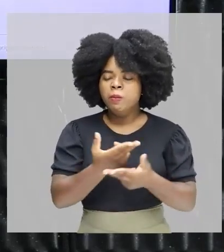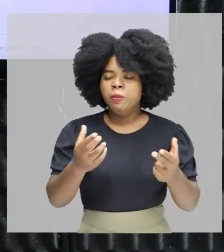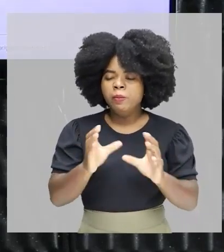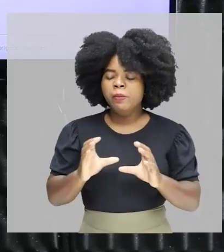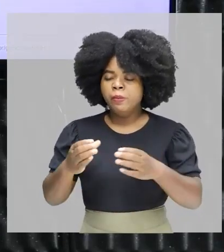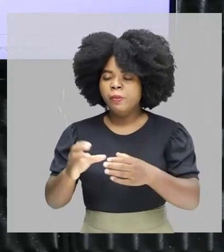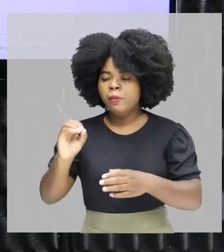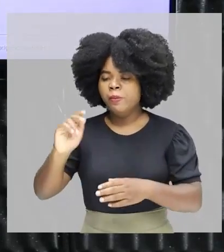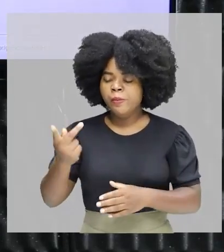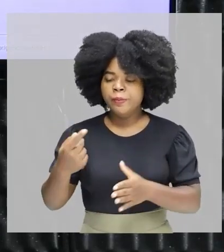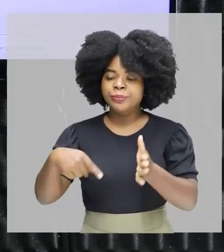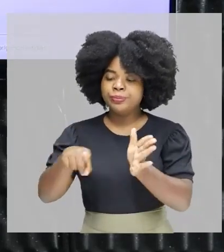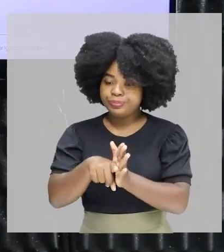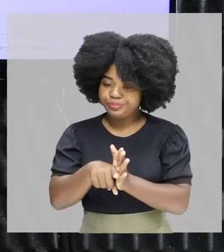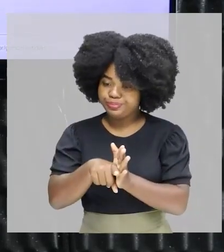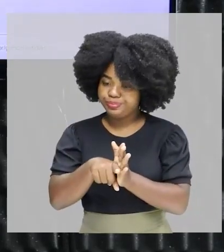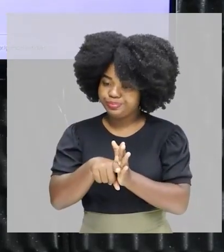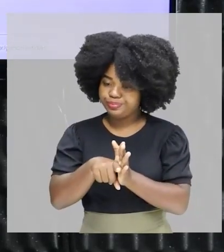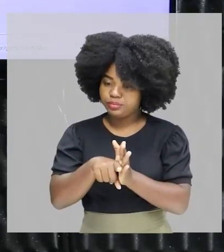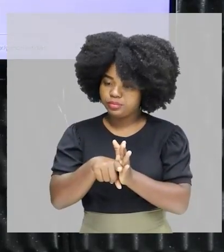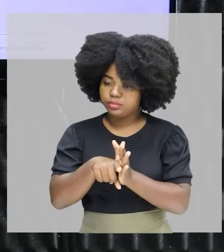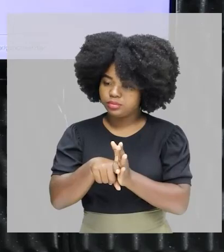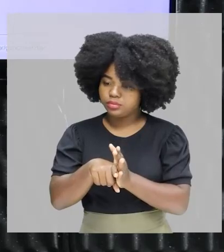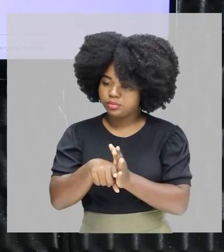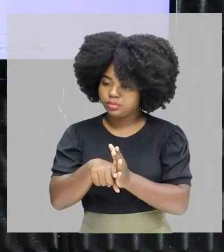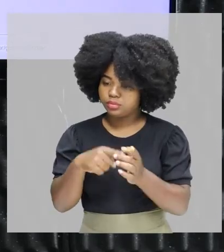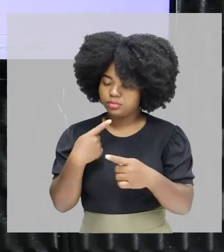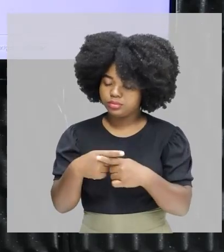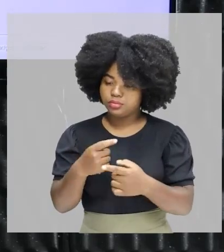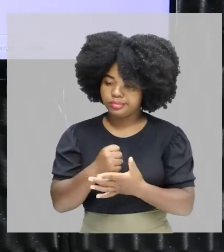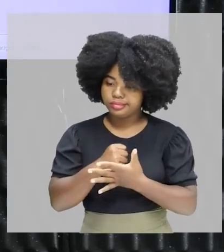grupo OH-, porque esse excesso vai